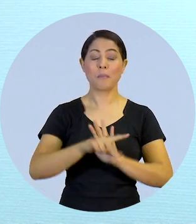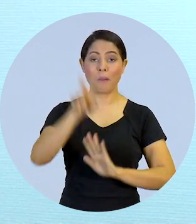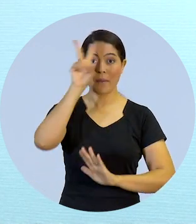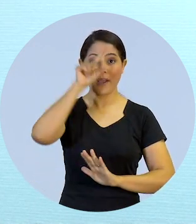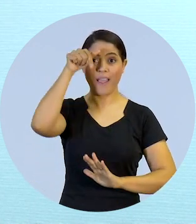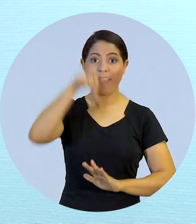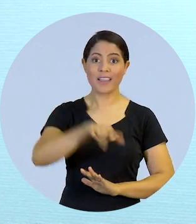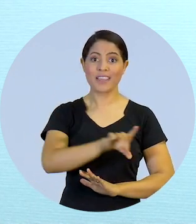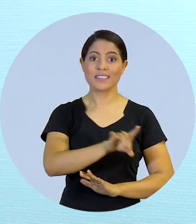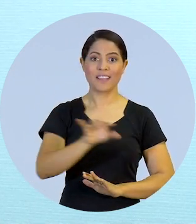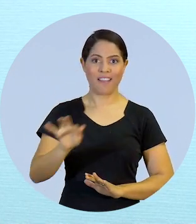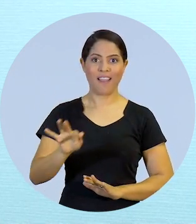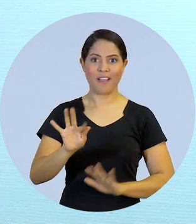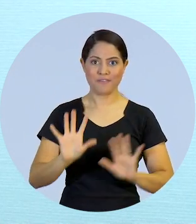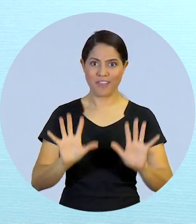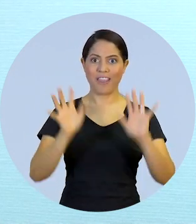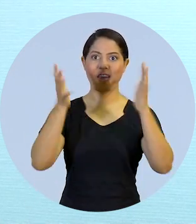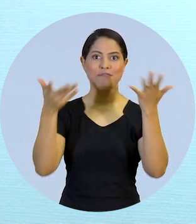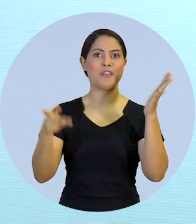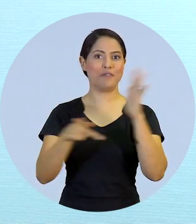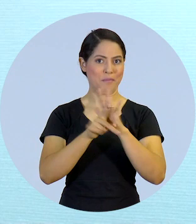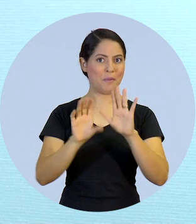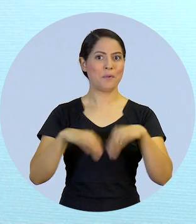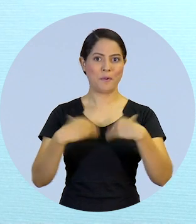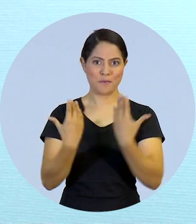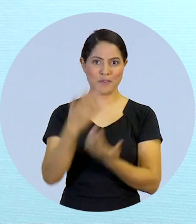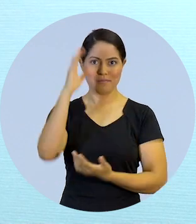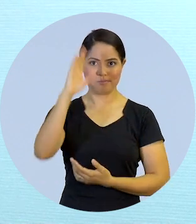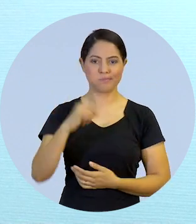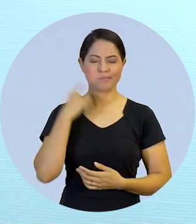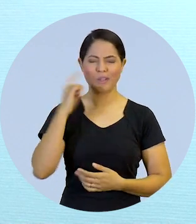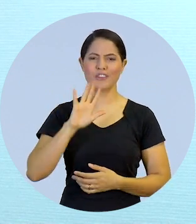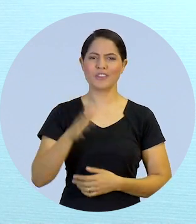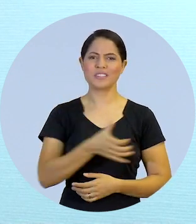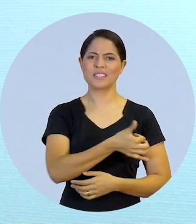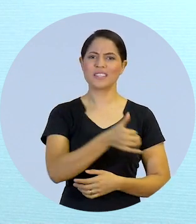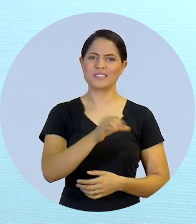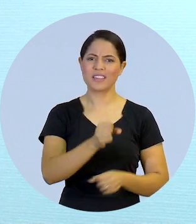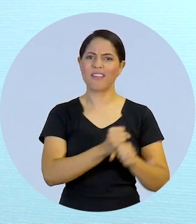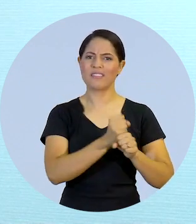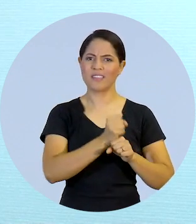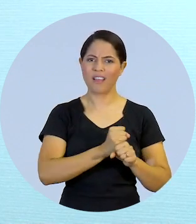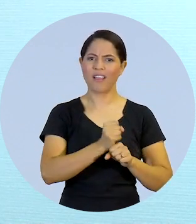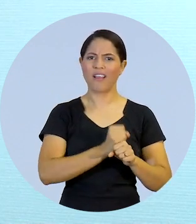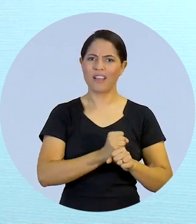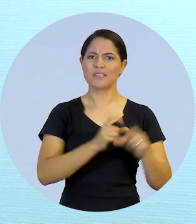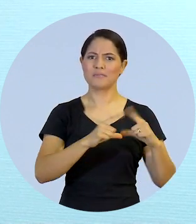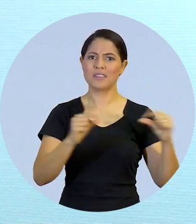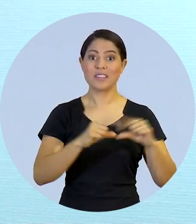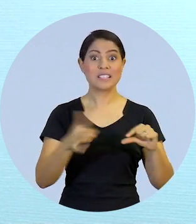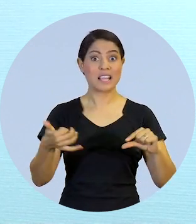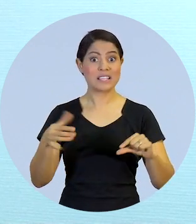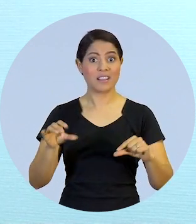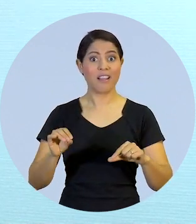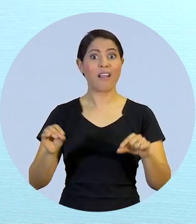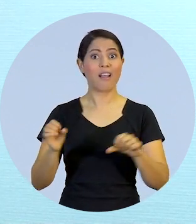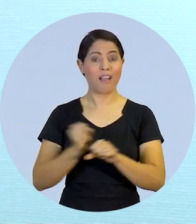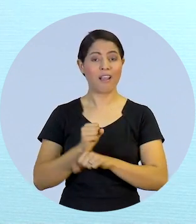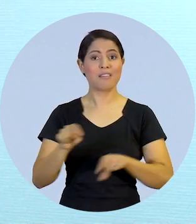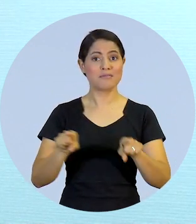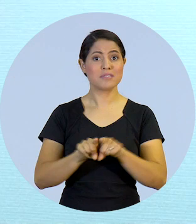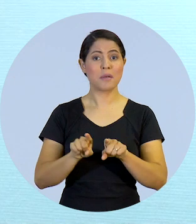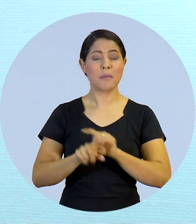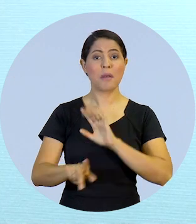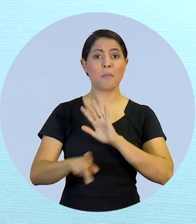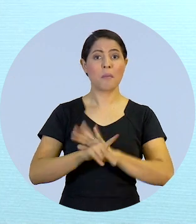história a Conferência Nacional da Advocacia realizada aqui no Distrito Federal. São 60 anos de Brasília, 60 anos do OABDF. E